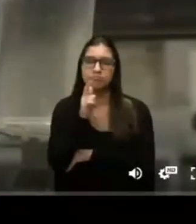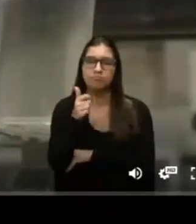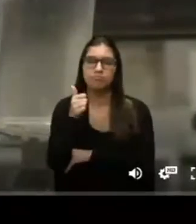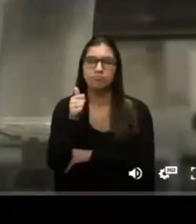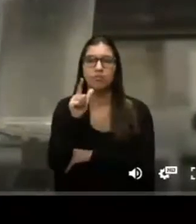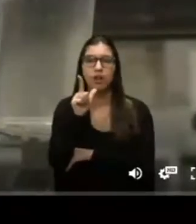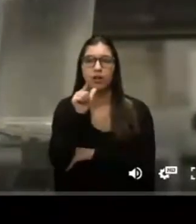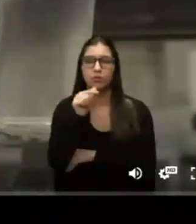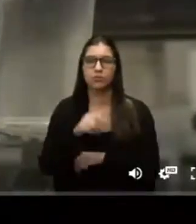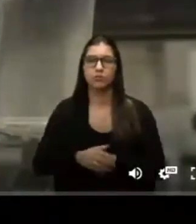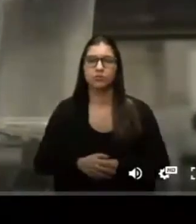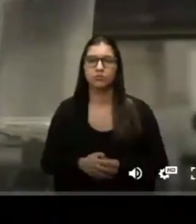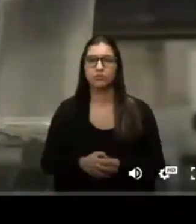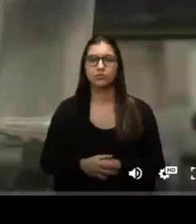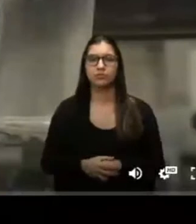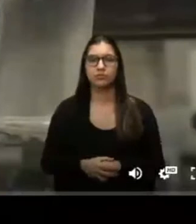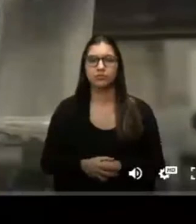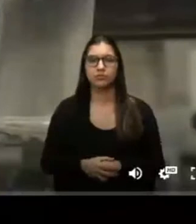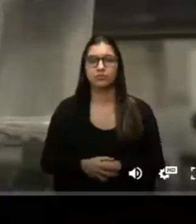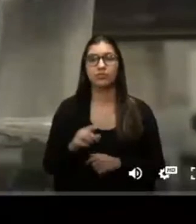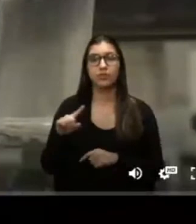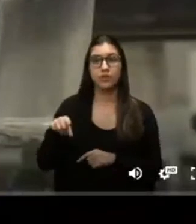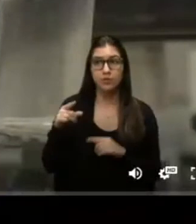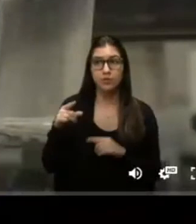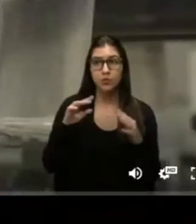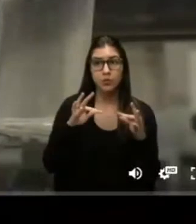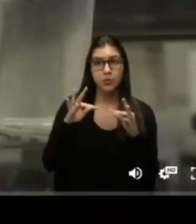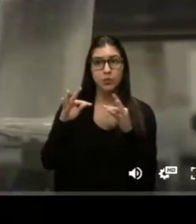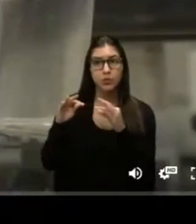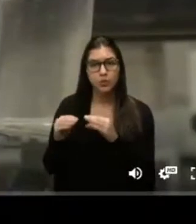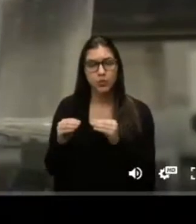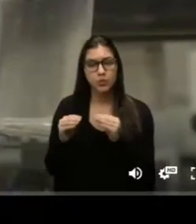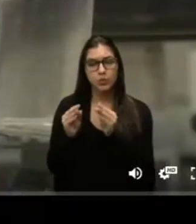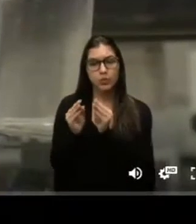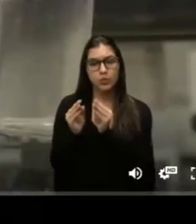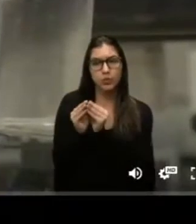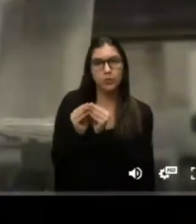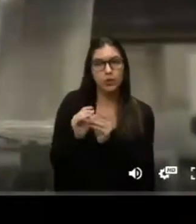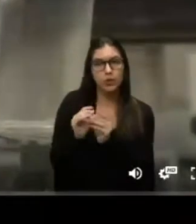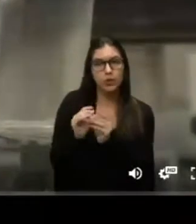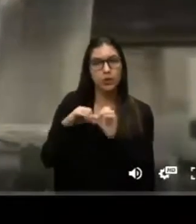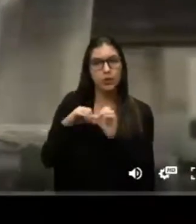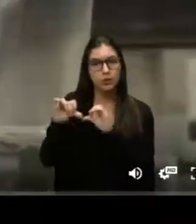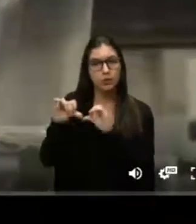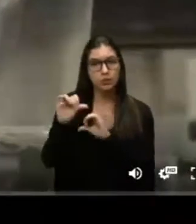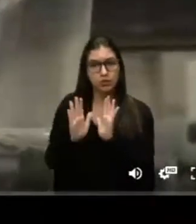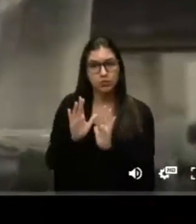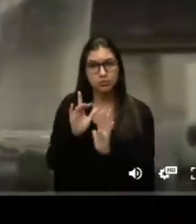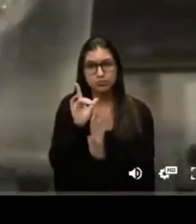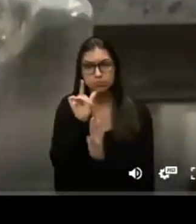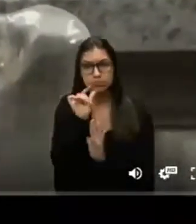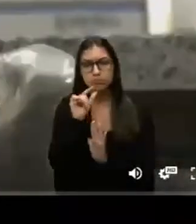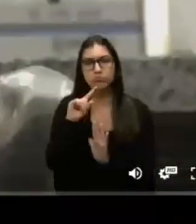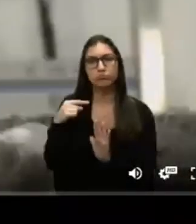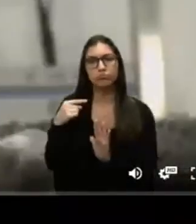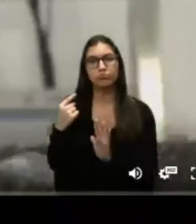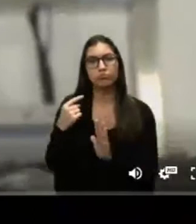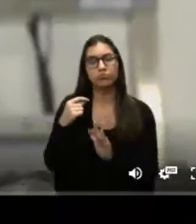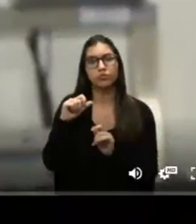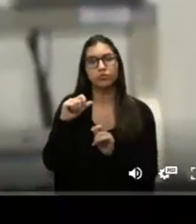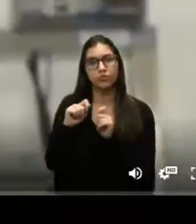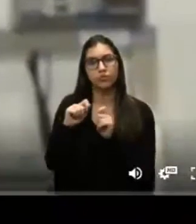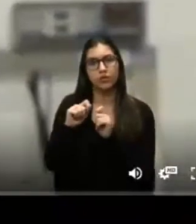líquido. Depois que todo o composto químico estiver em estado líquido, nós vamos fazer então anotar